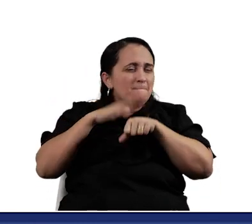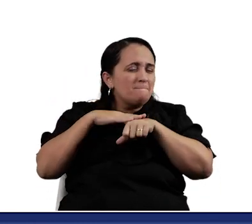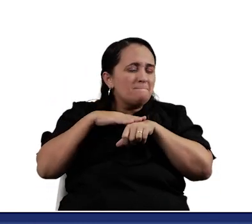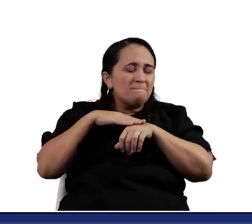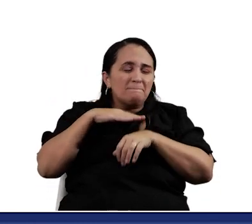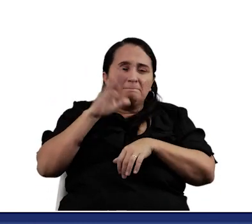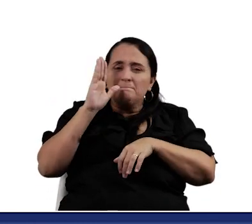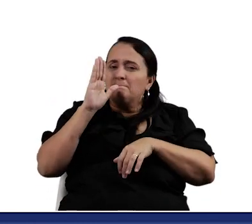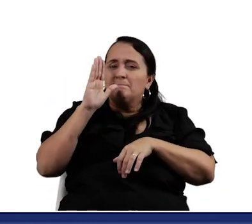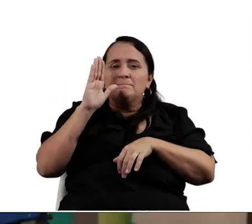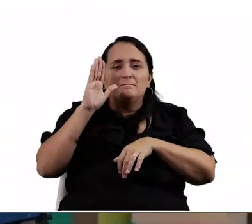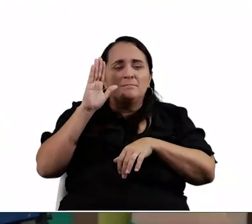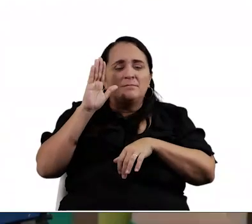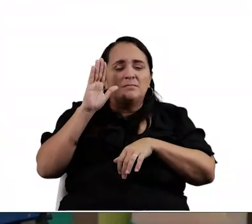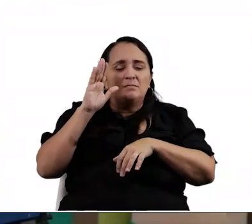de sua vida.